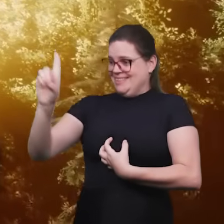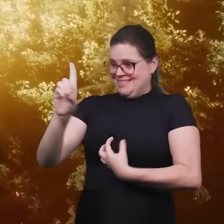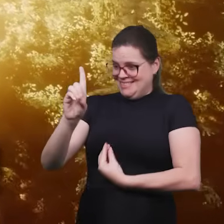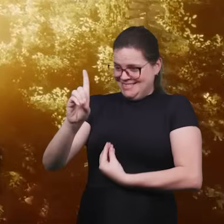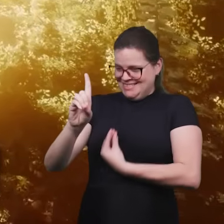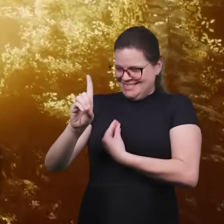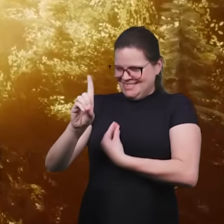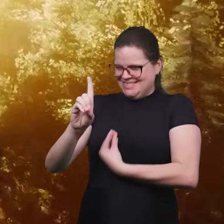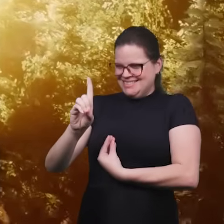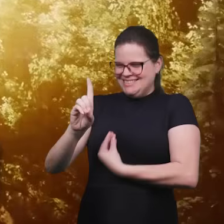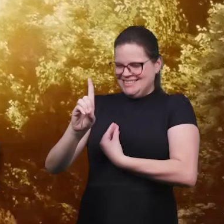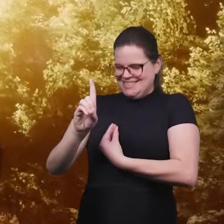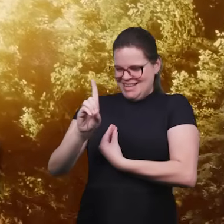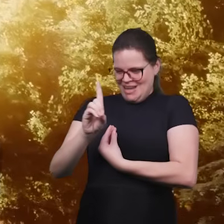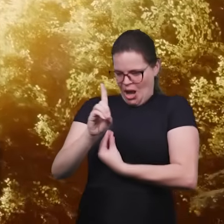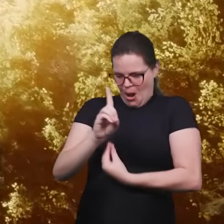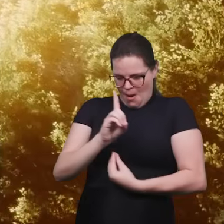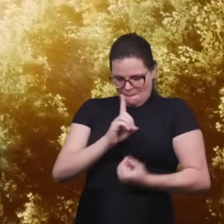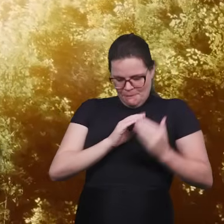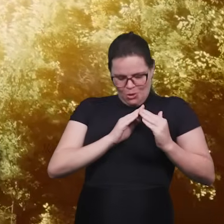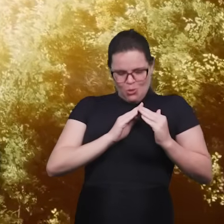Deus está no